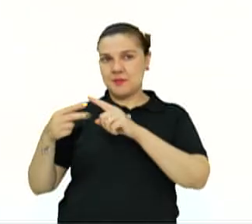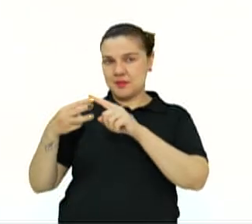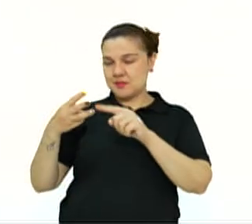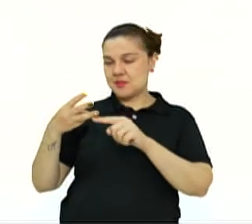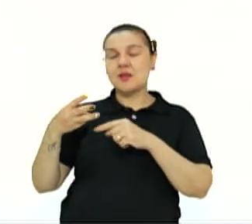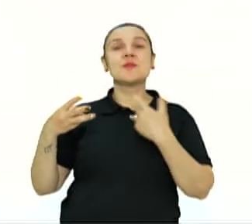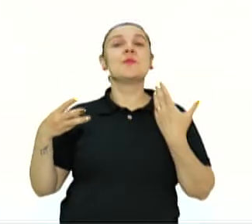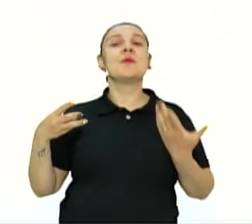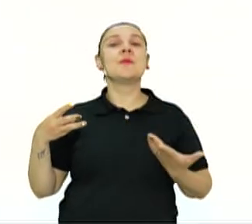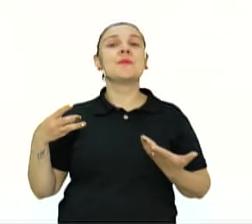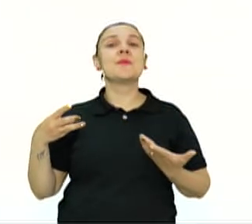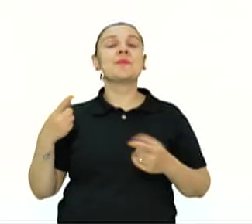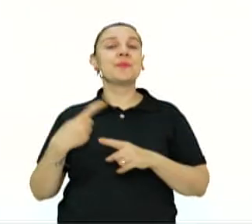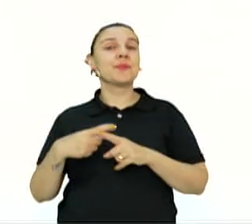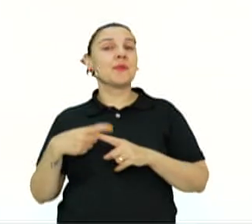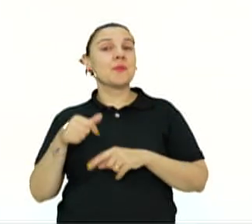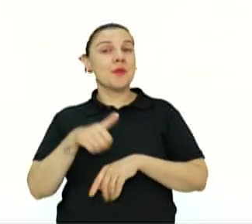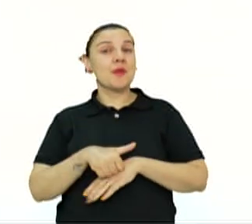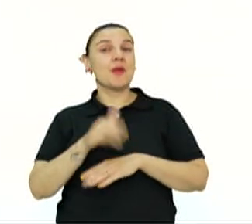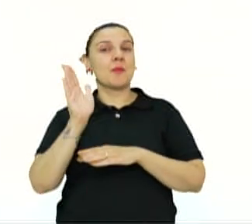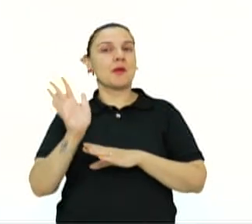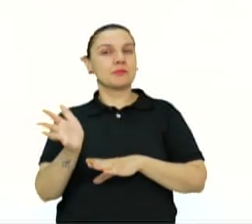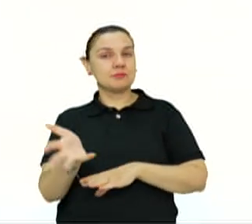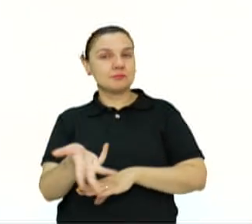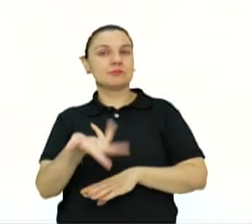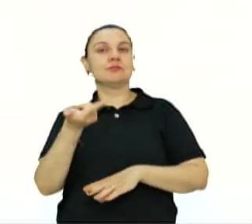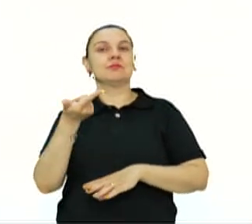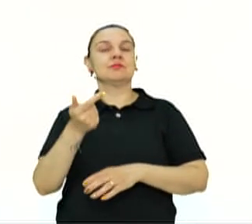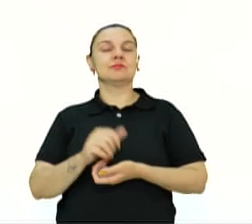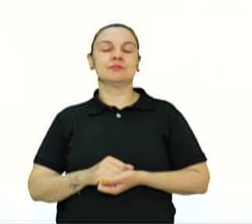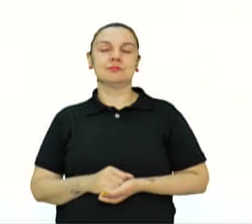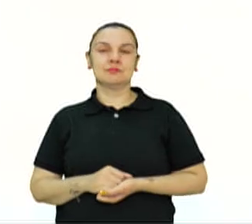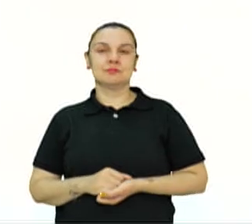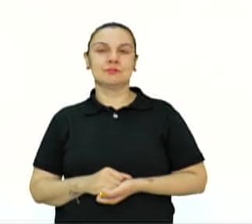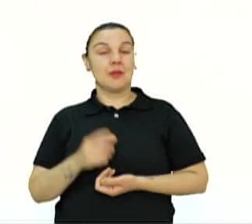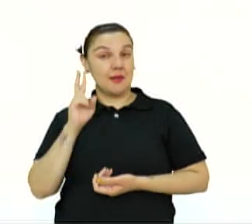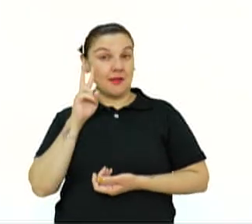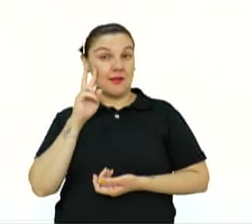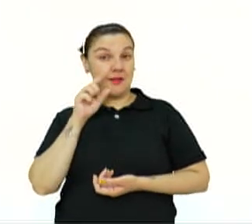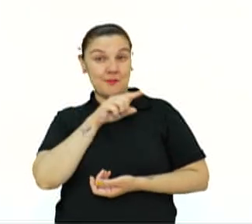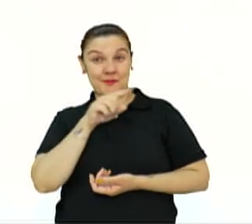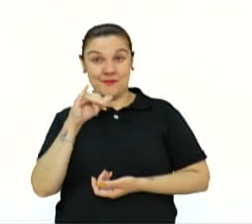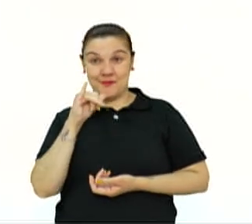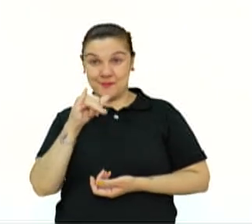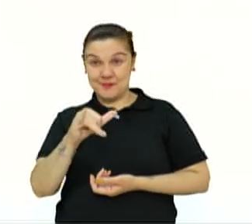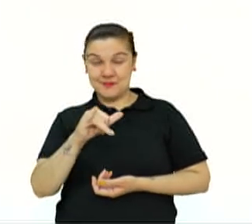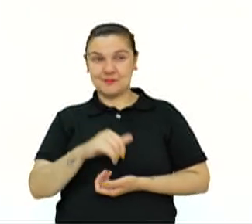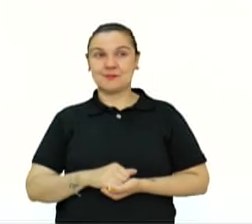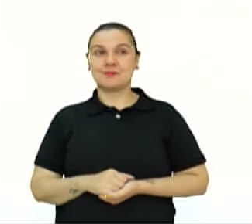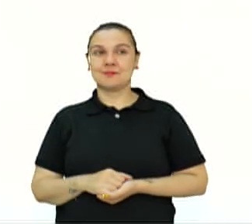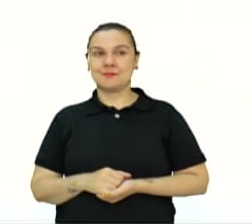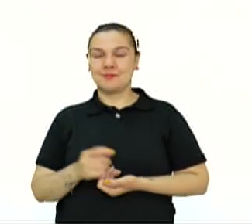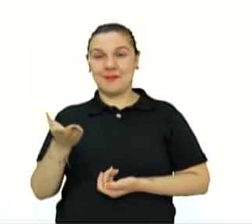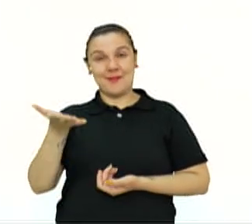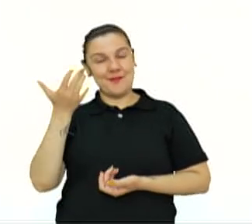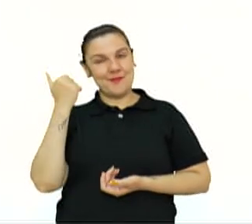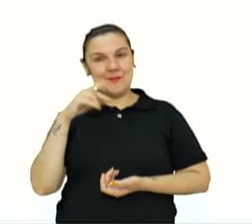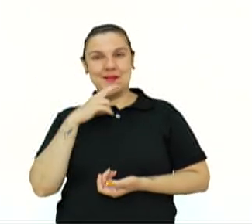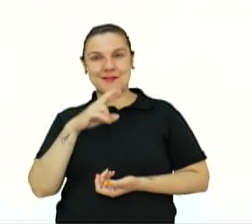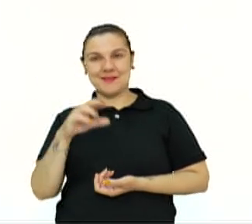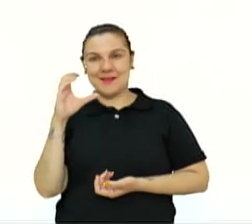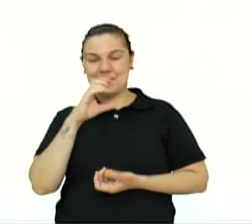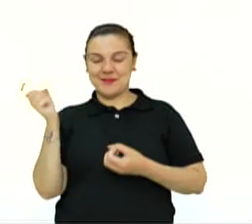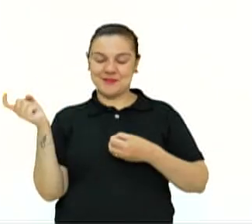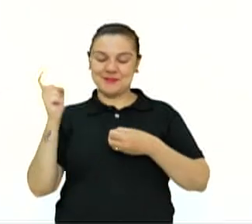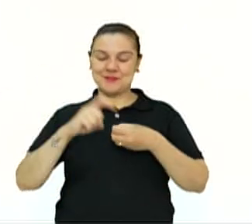e cancro mole? E por que esse tipo de tratamento é indicado? Lembra lá que eu falei no início da aula? Então vamos lá responder aí,